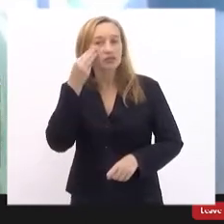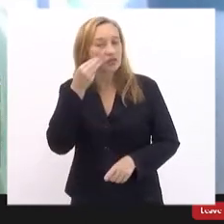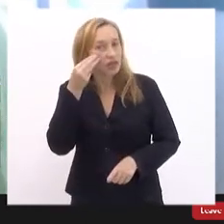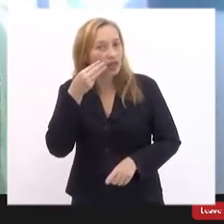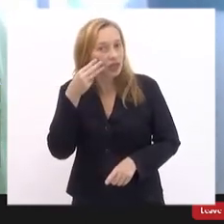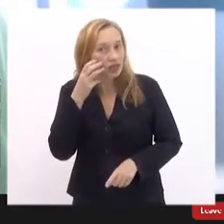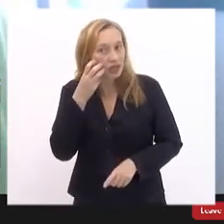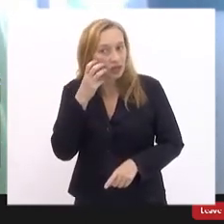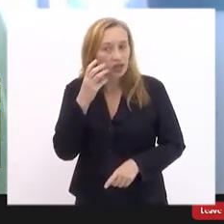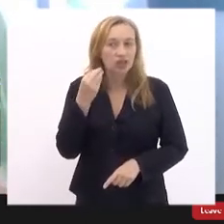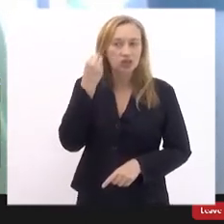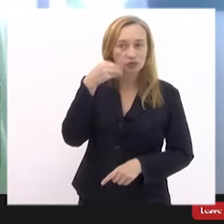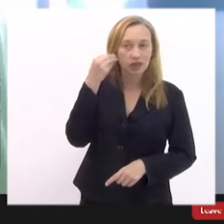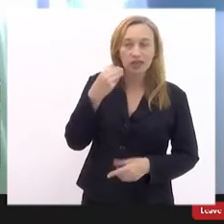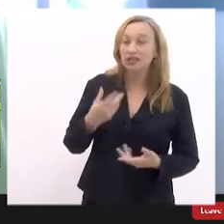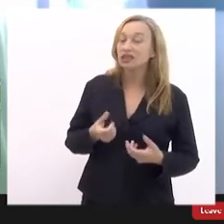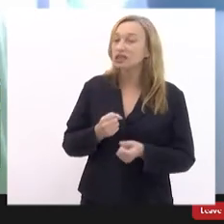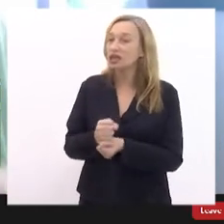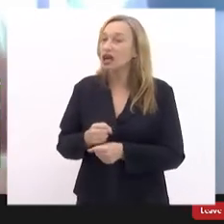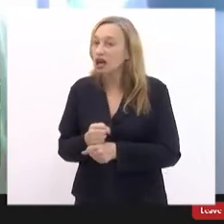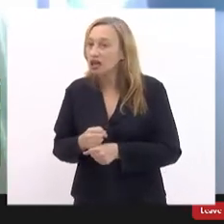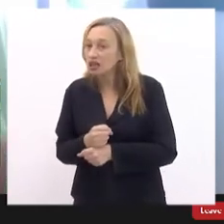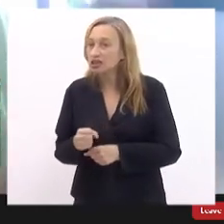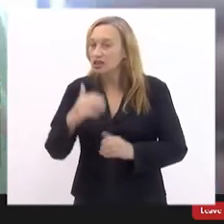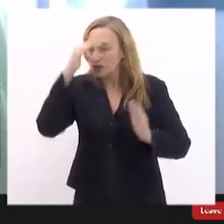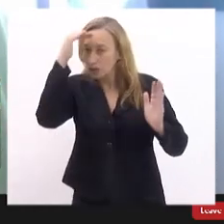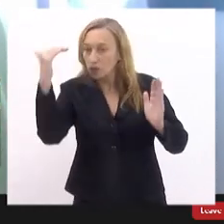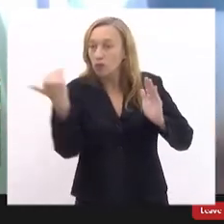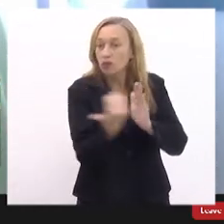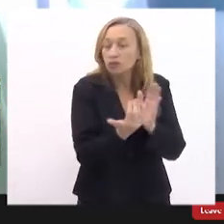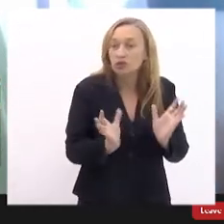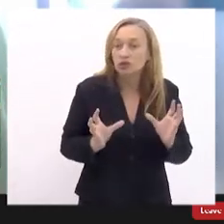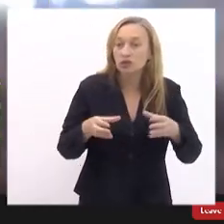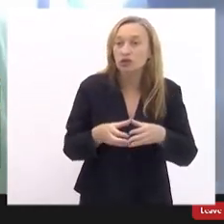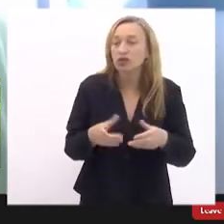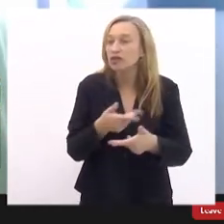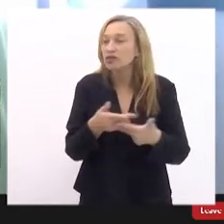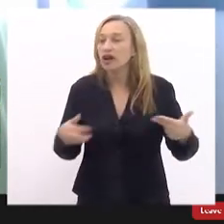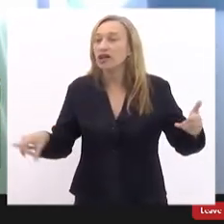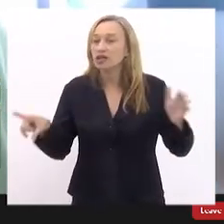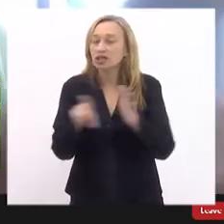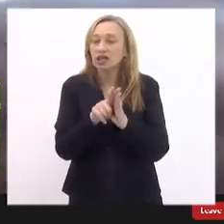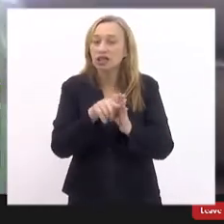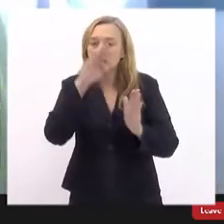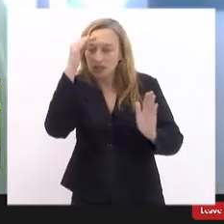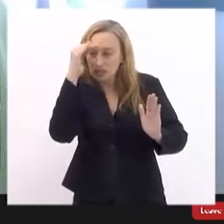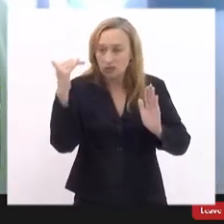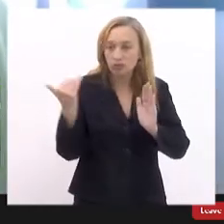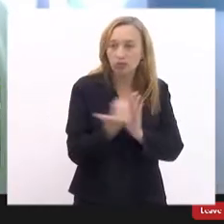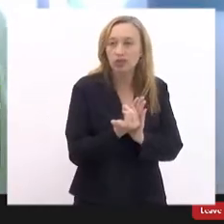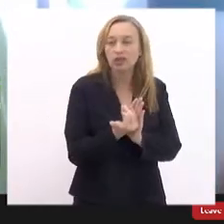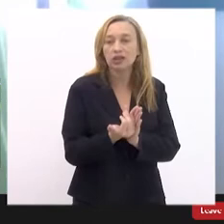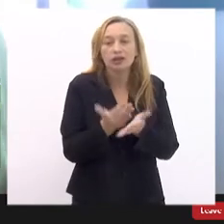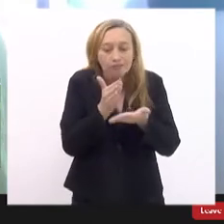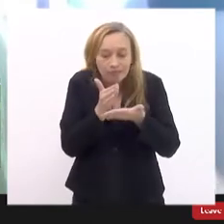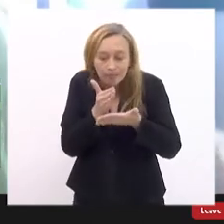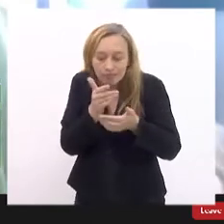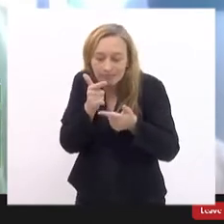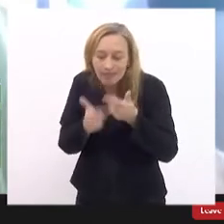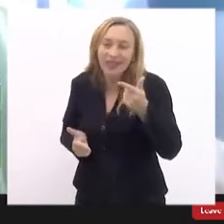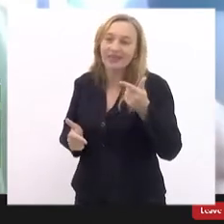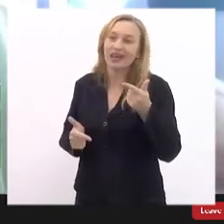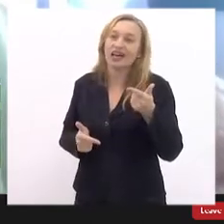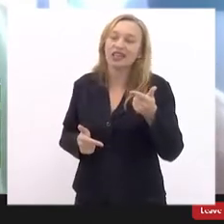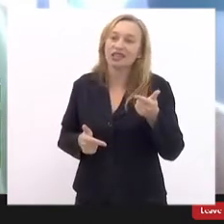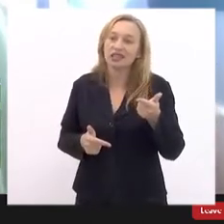experiência de tantos anos da Comissão de Cúmplice, dezenas de leis passaram a ser cumpridas, pelo menos parcialmente, é